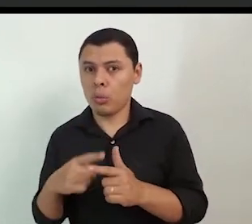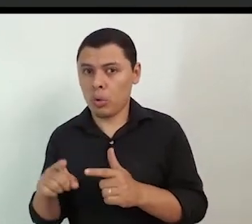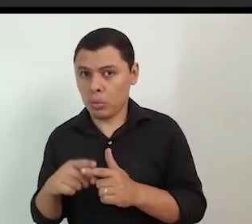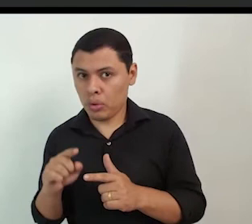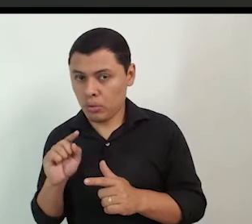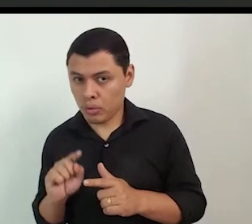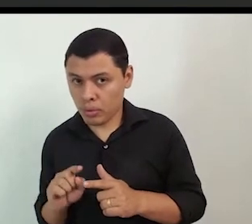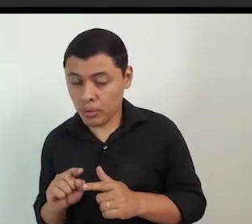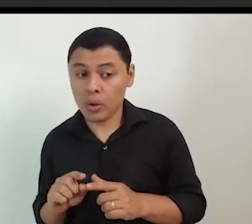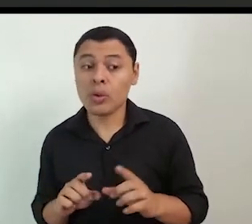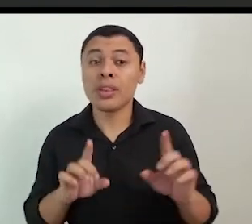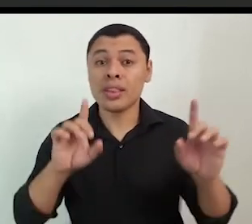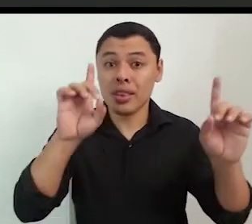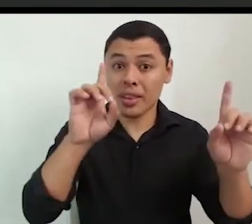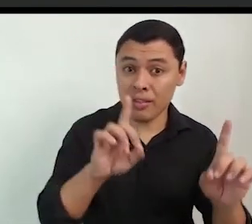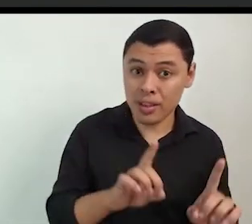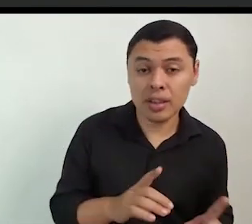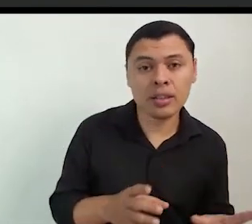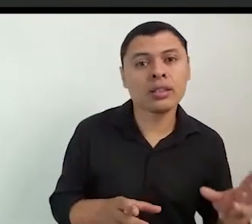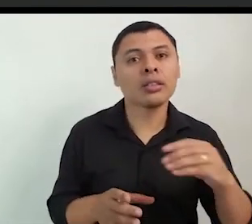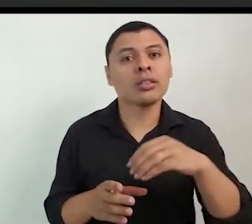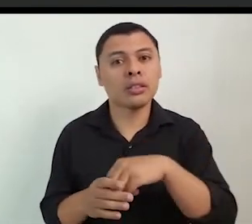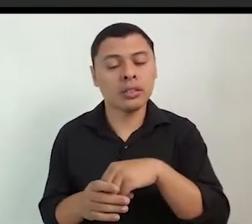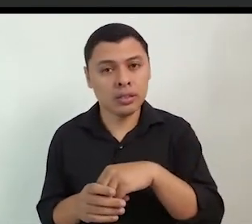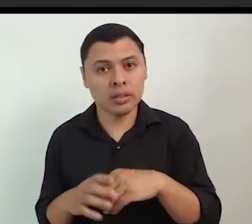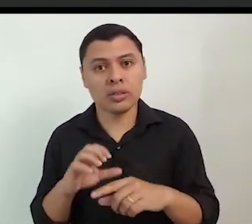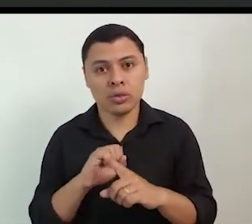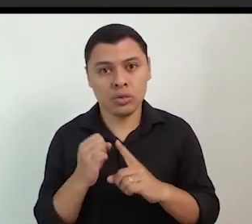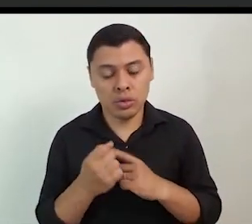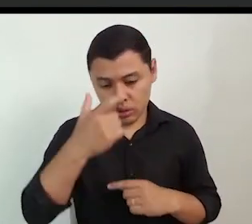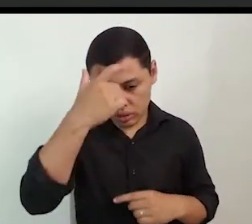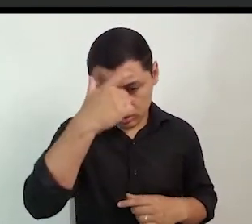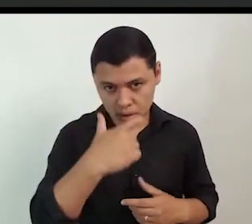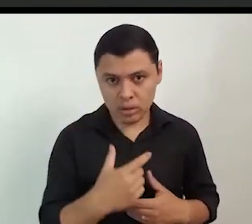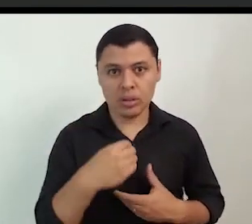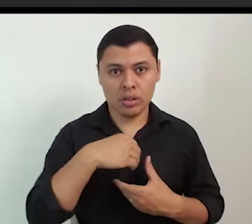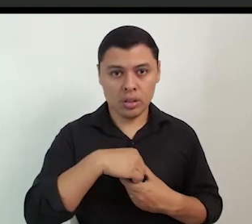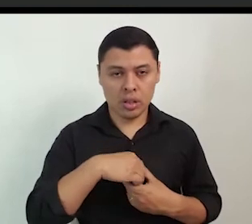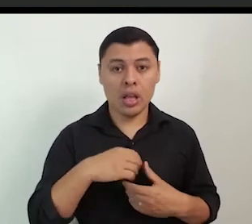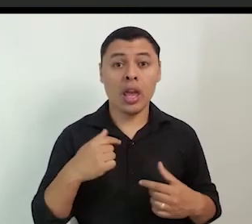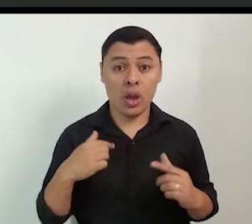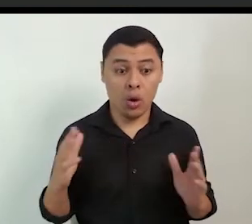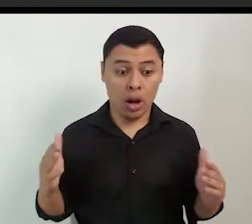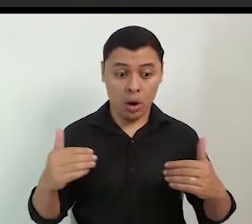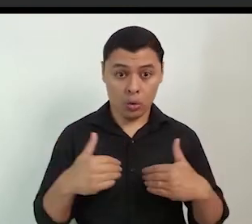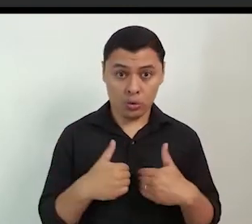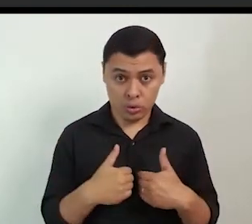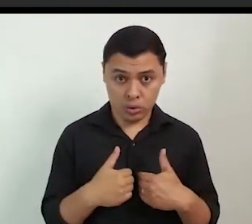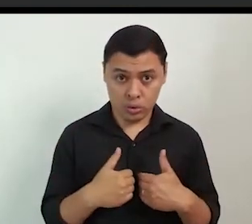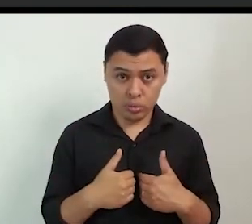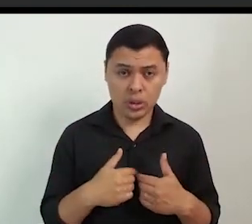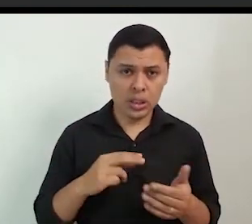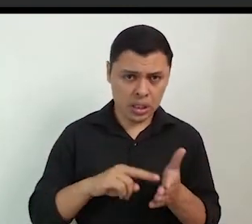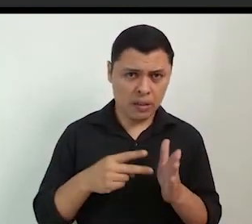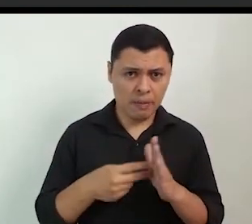deficiência ela faz parte desse ser também que nós somos. Então o meu autismo não tem nada de errado comigo, como